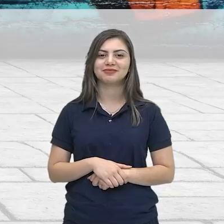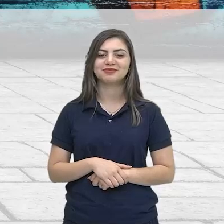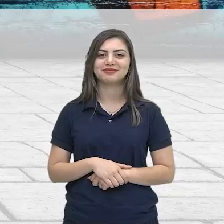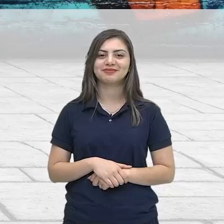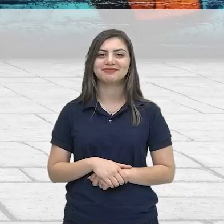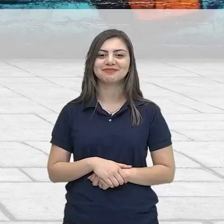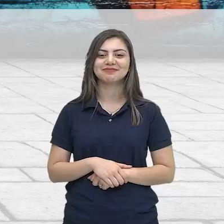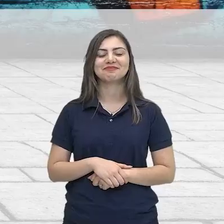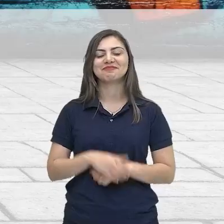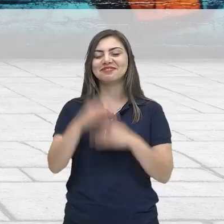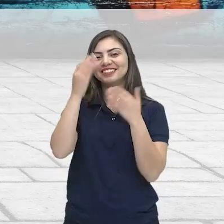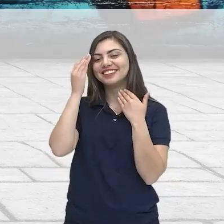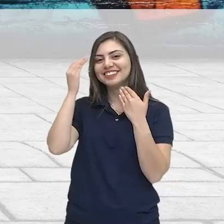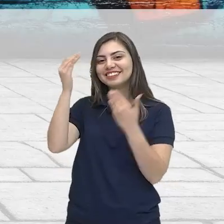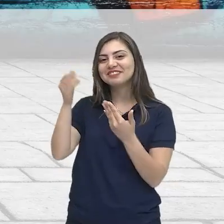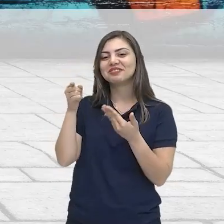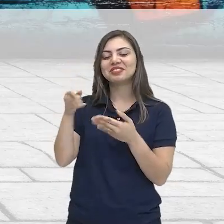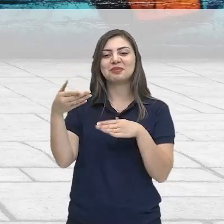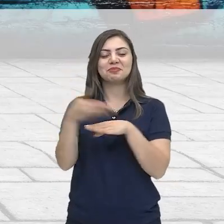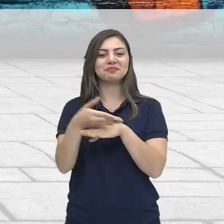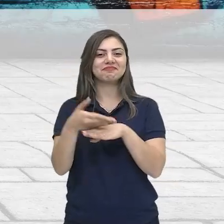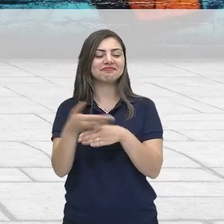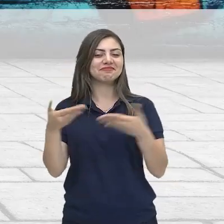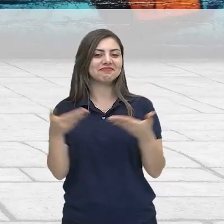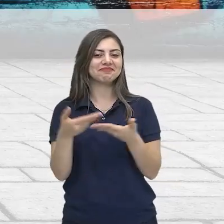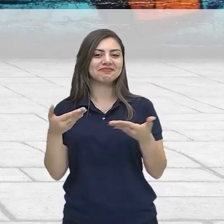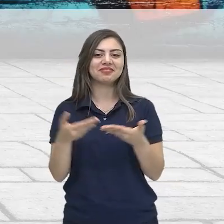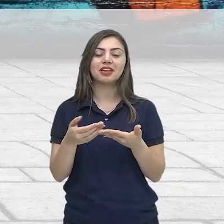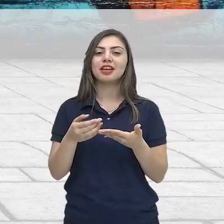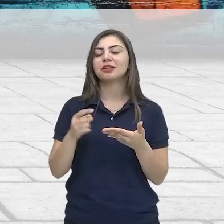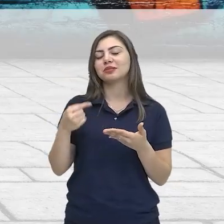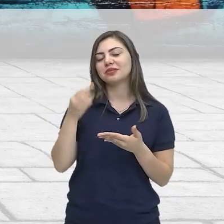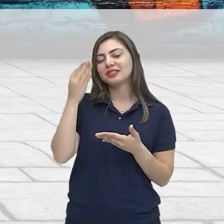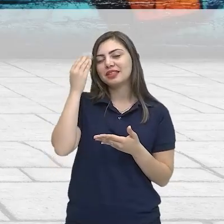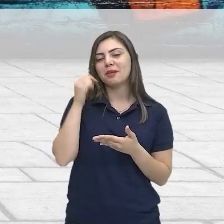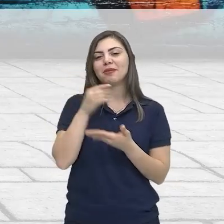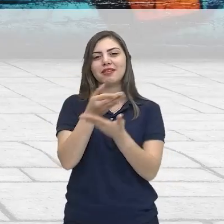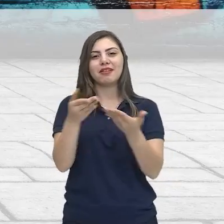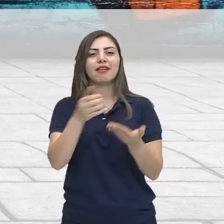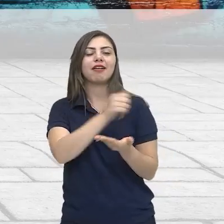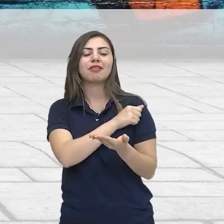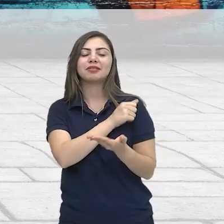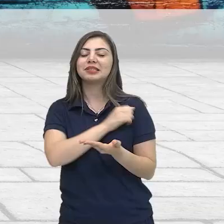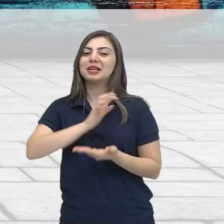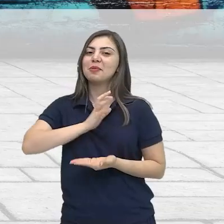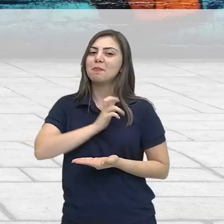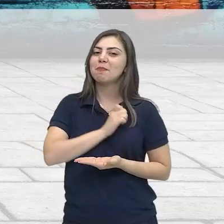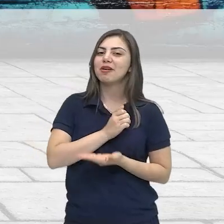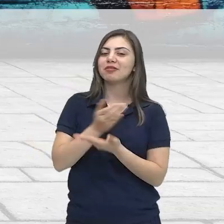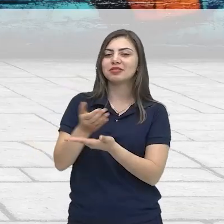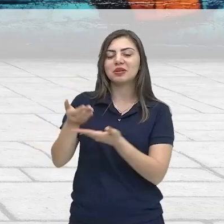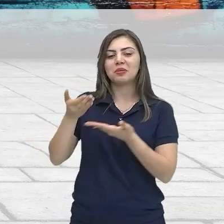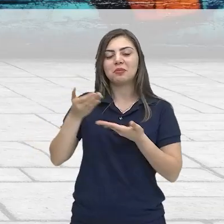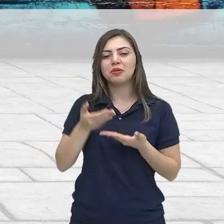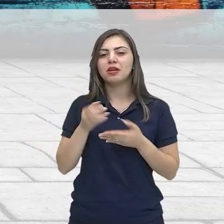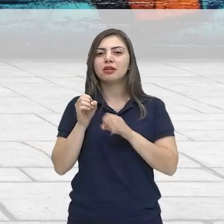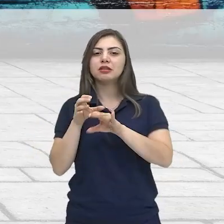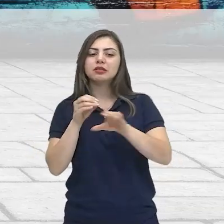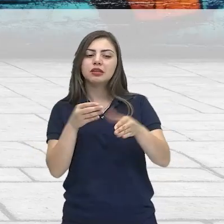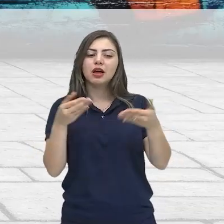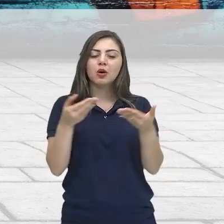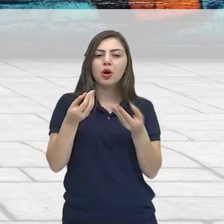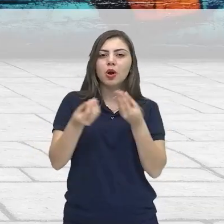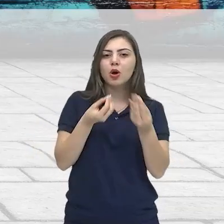muito obrigada pela sua participação. Eu tenho certeza que os alunos amaram ter você aqui ensinando todos esses passos, né,